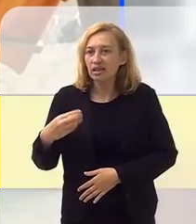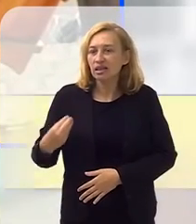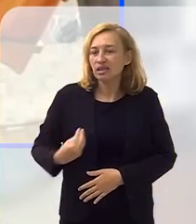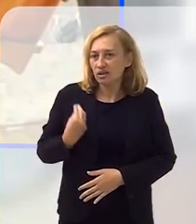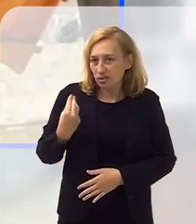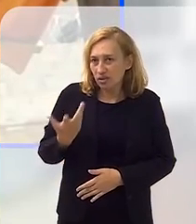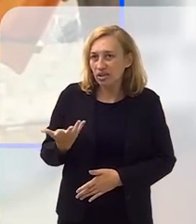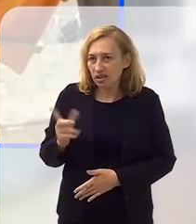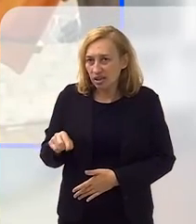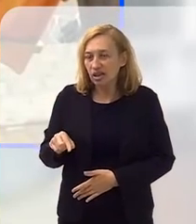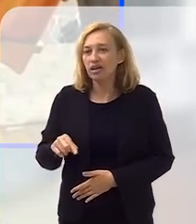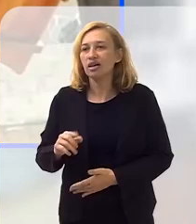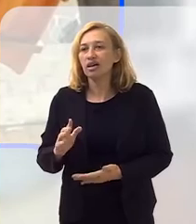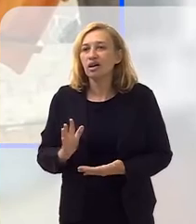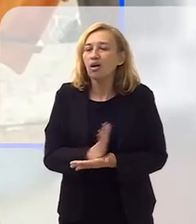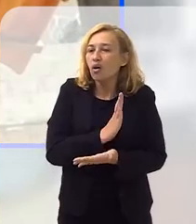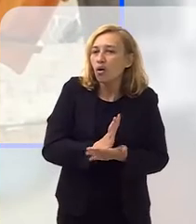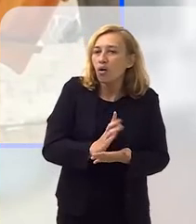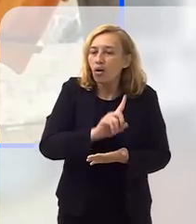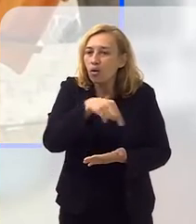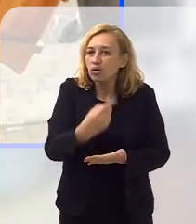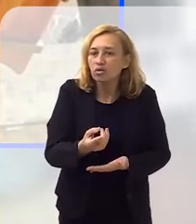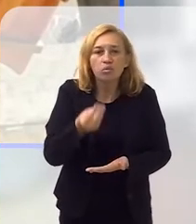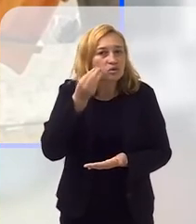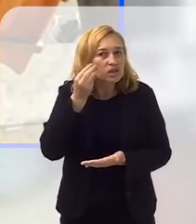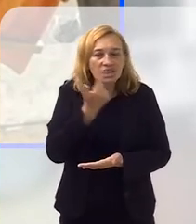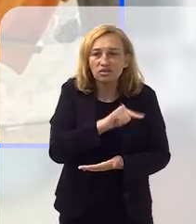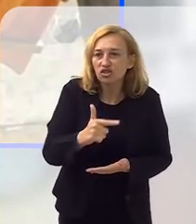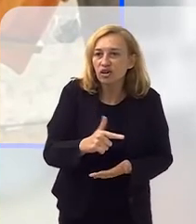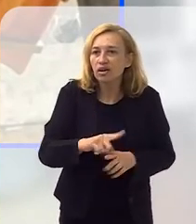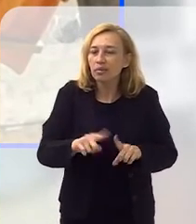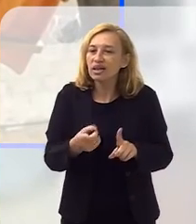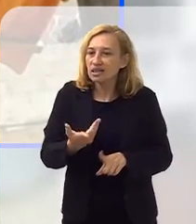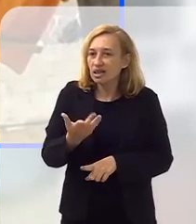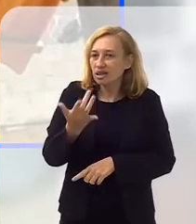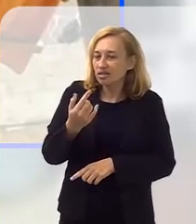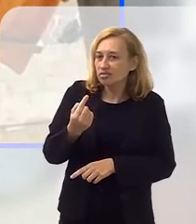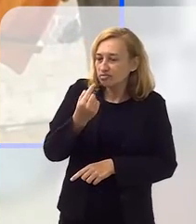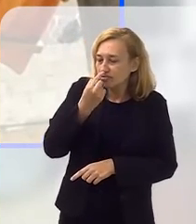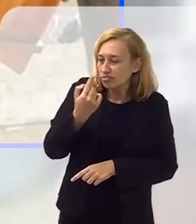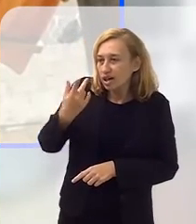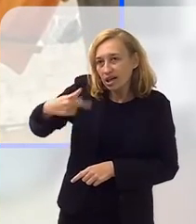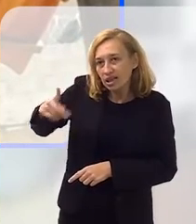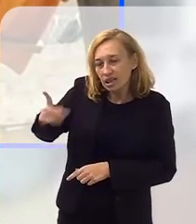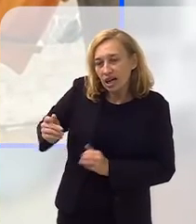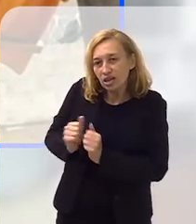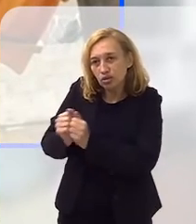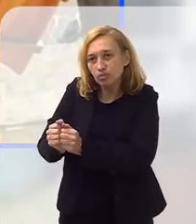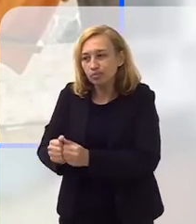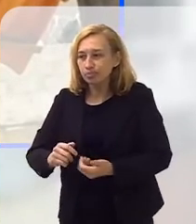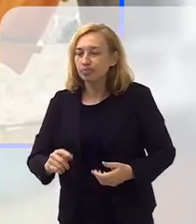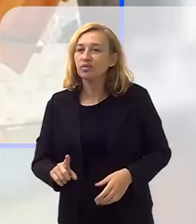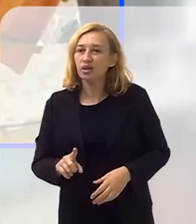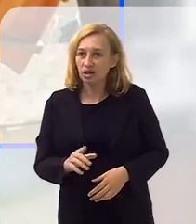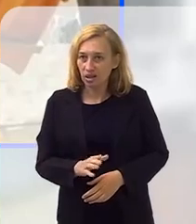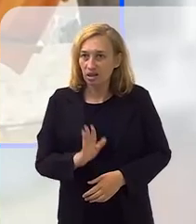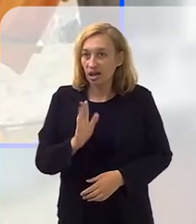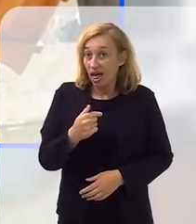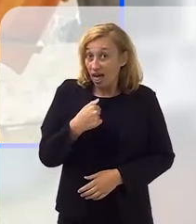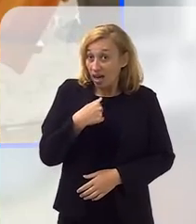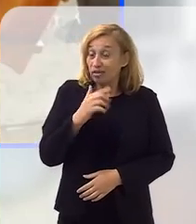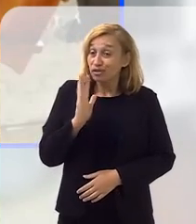que estão ainda aí em vida, alguns parceiros que também não tiveram oportunidade, mas que eram chegados, né, que andavam com ela,